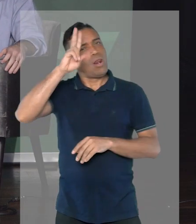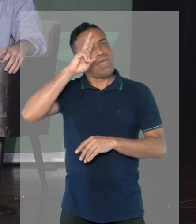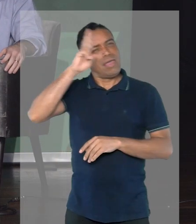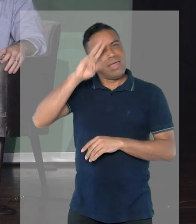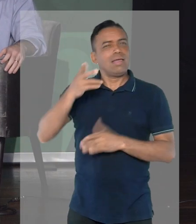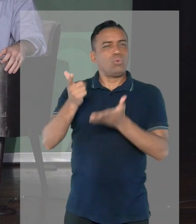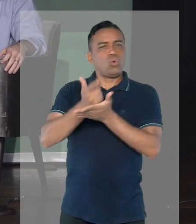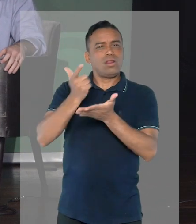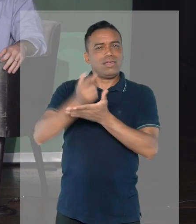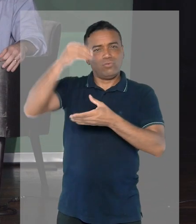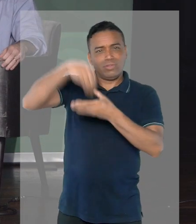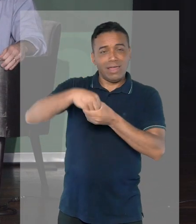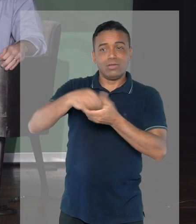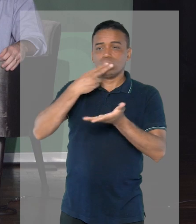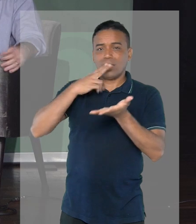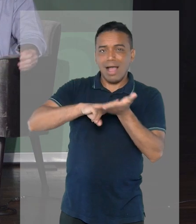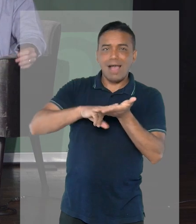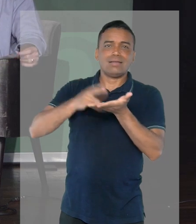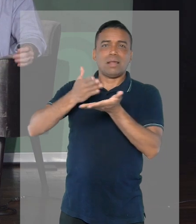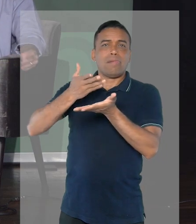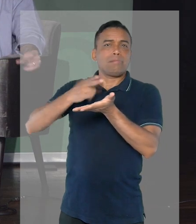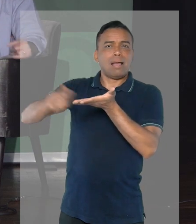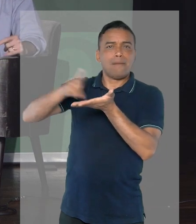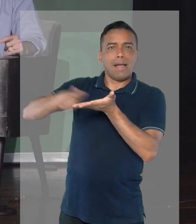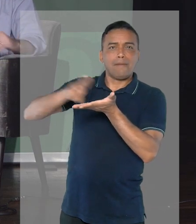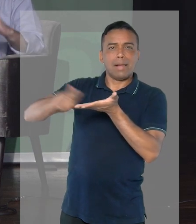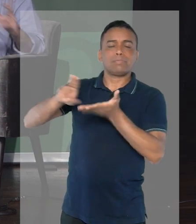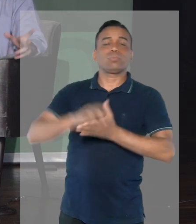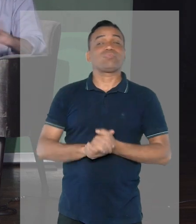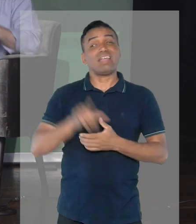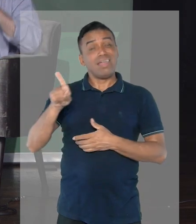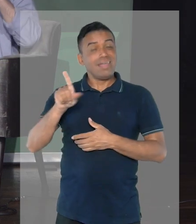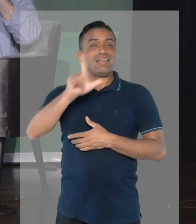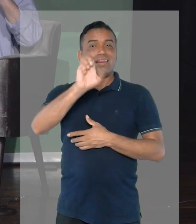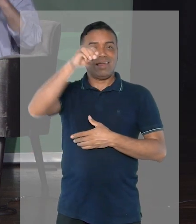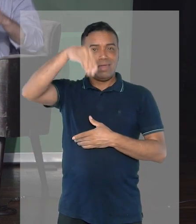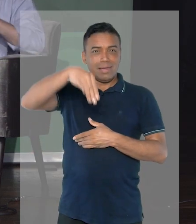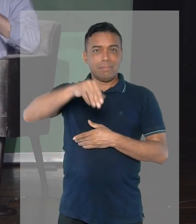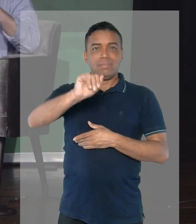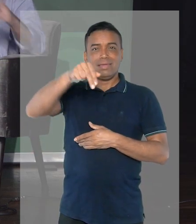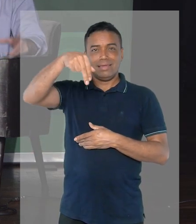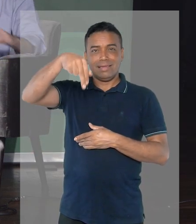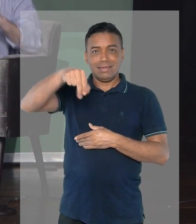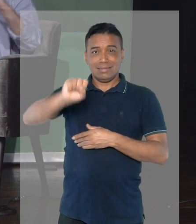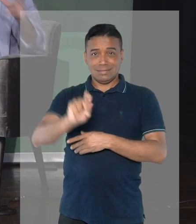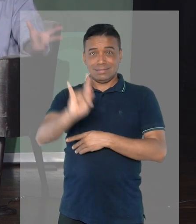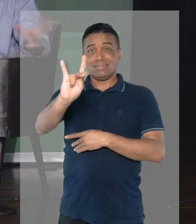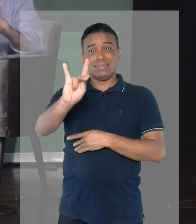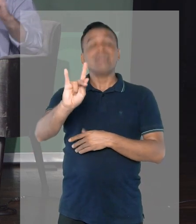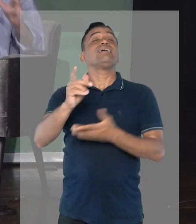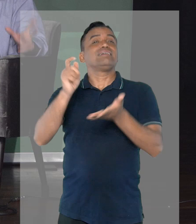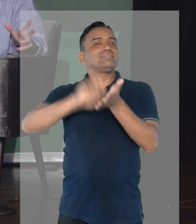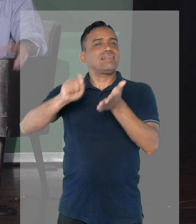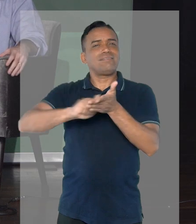aqui no livro a respeito de troca de cartas dele. O Leminski escreveu muita carta, muito cartão postal, tem muita coisa